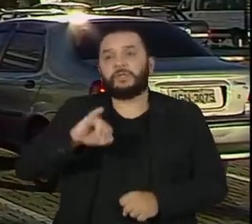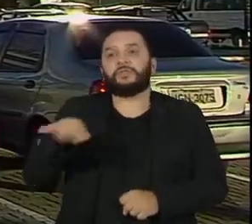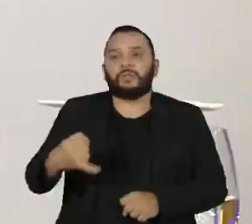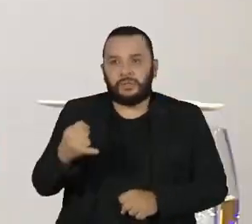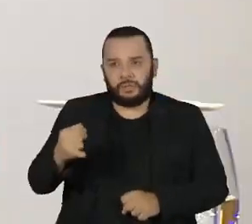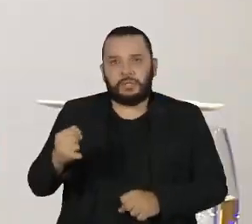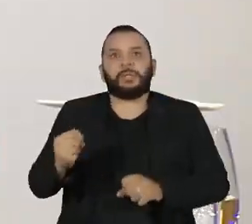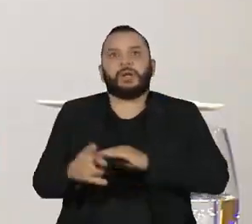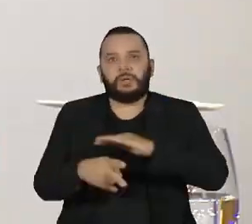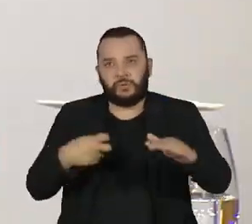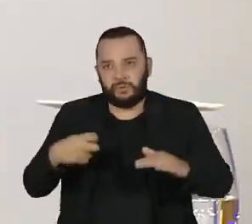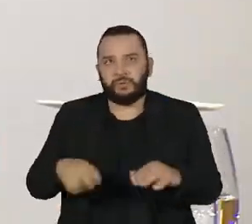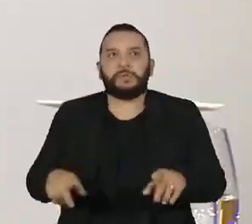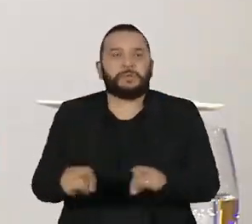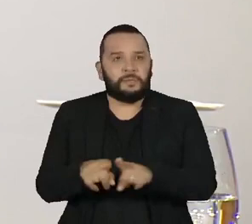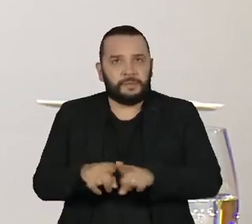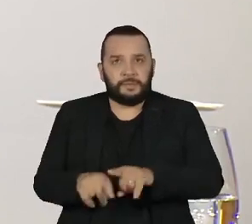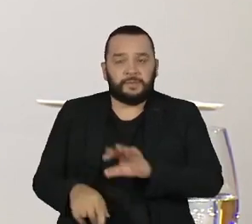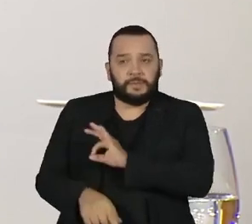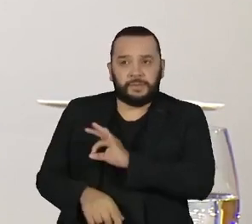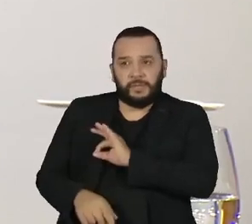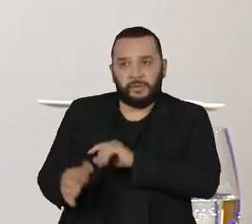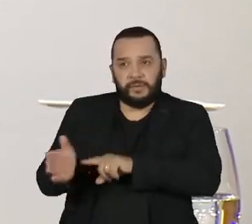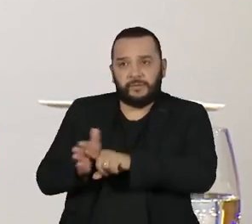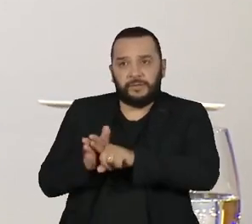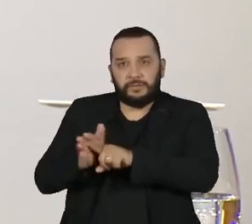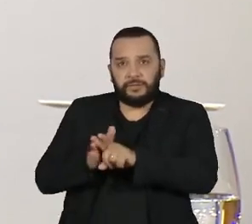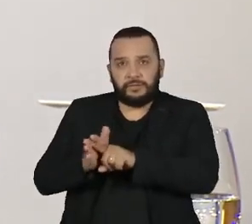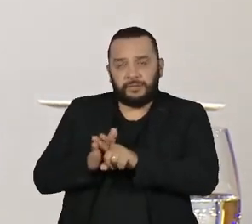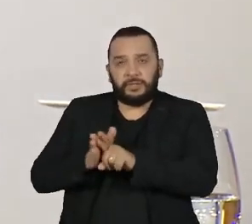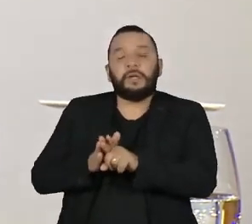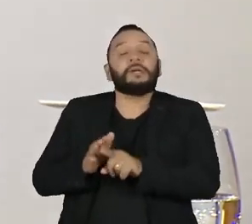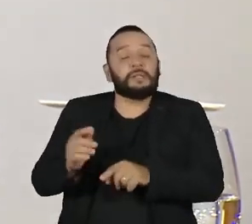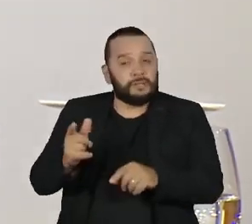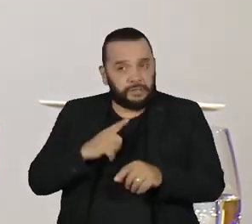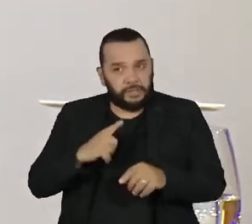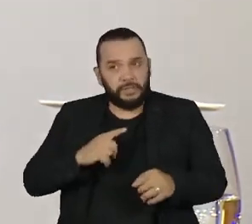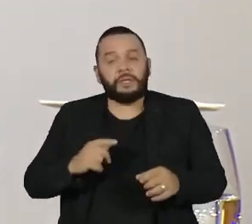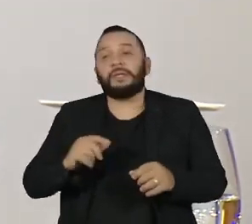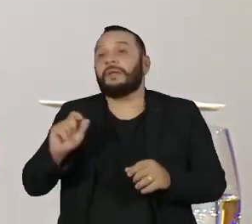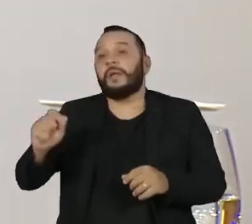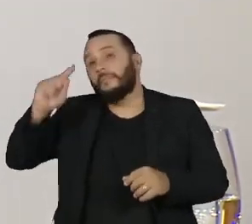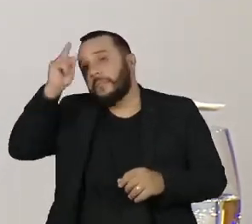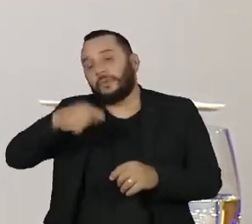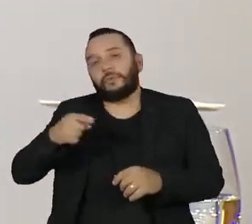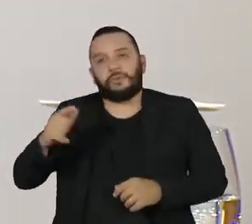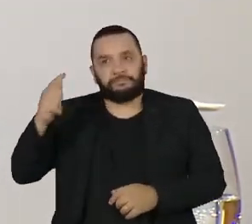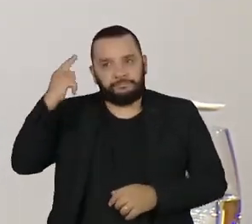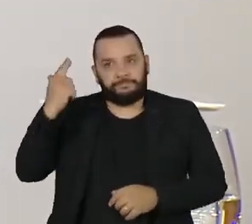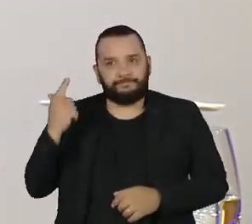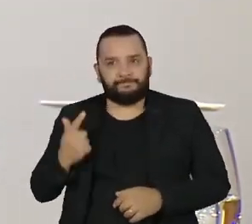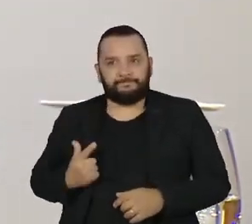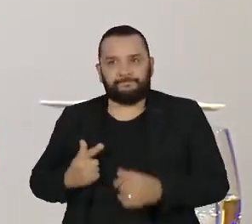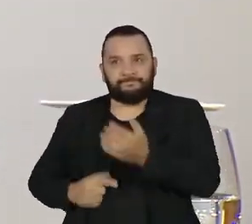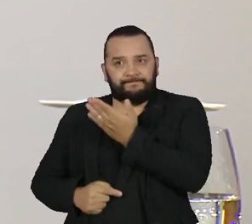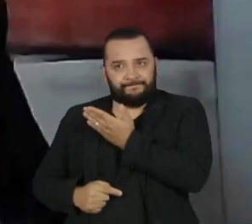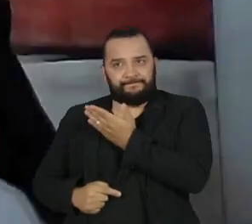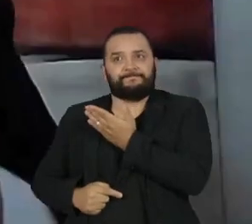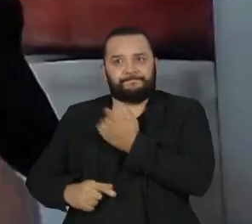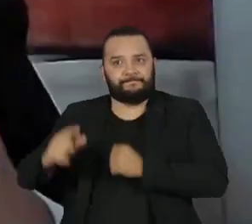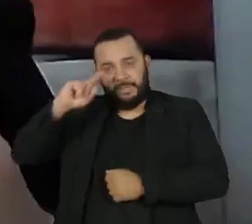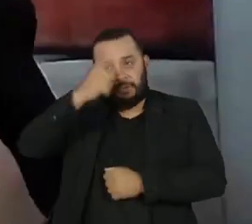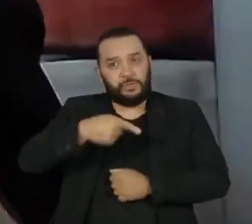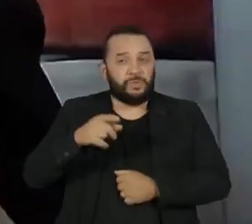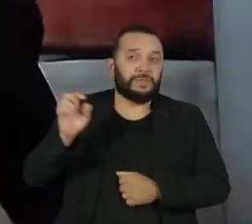Justiça policiais investigam se a invasão foi feita a mando da deputada Federal Carla Zambelli